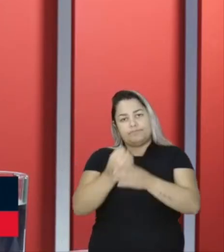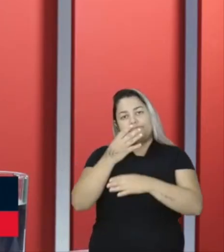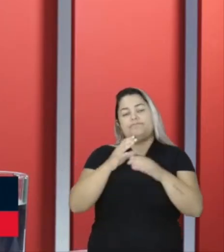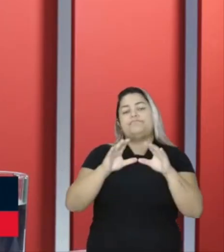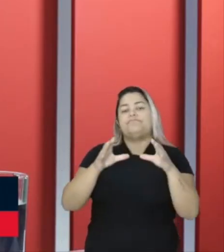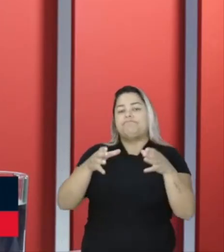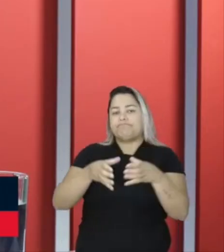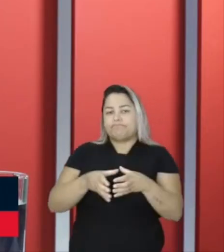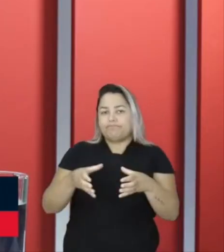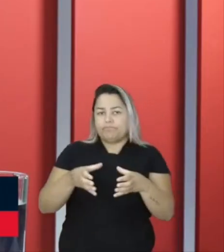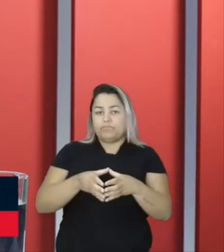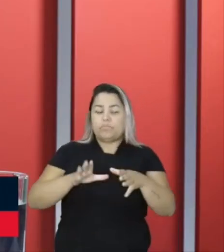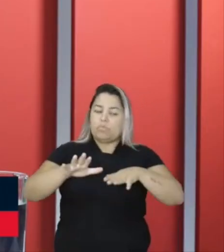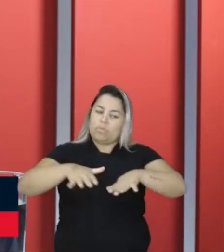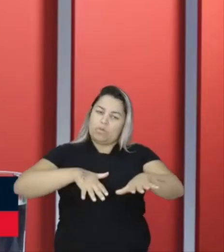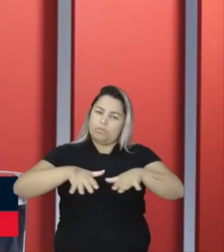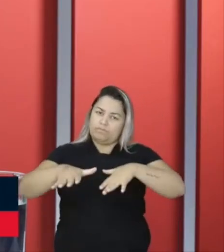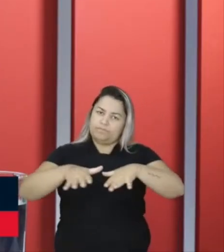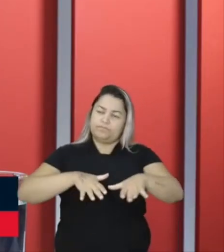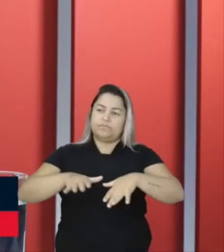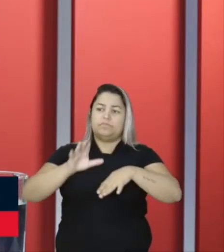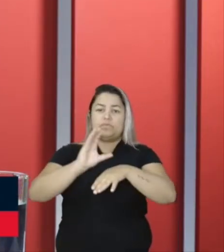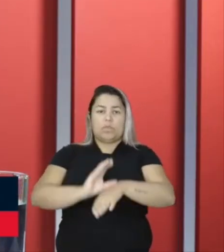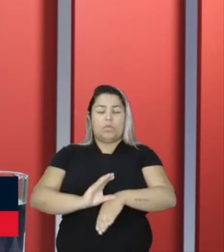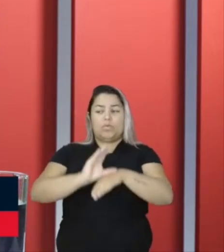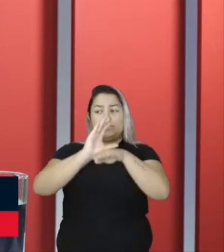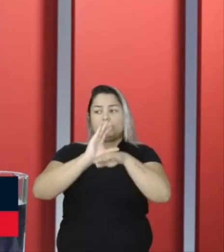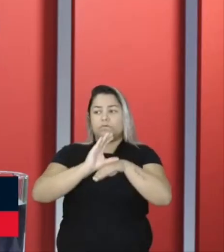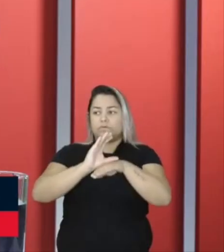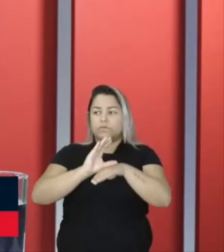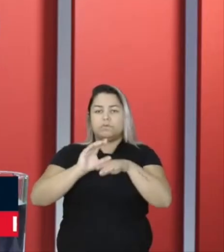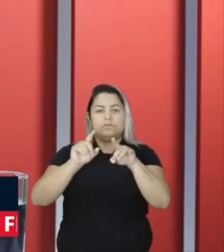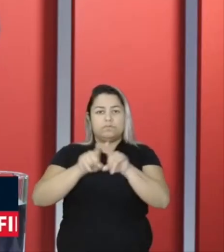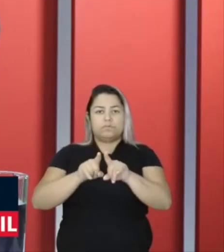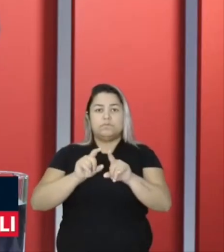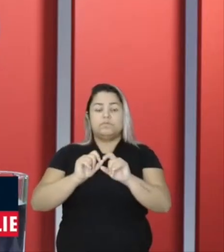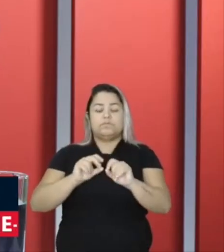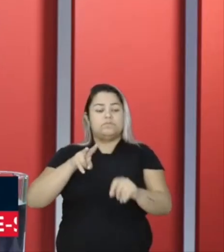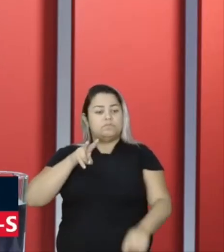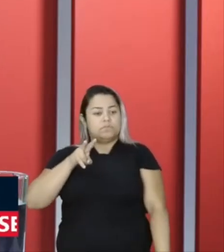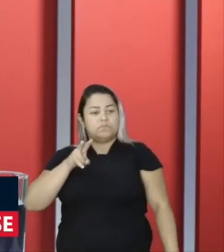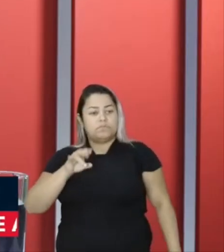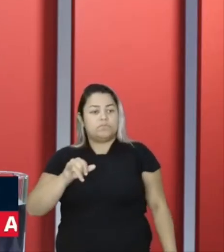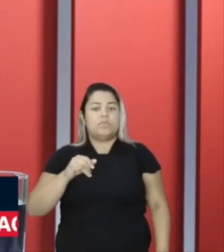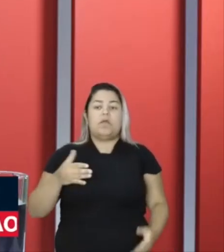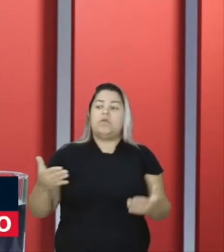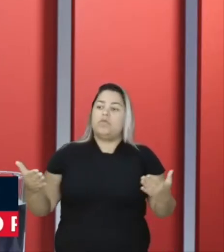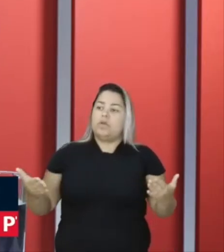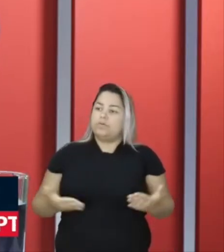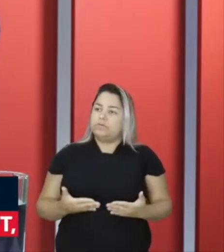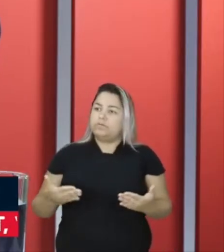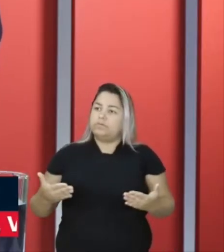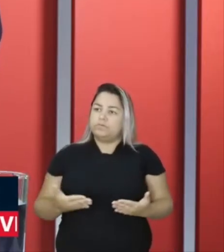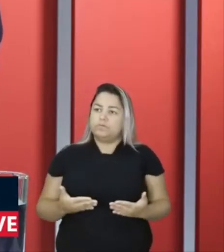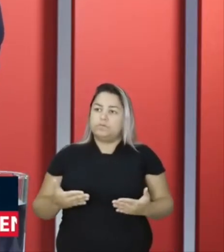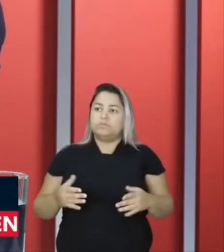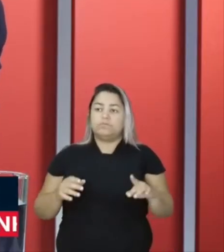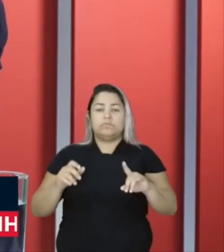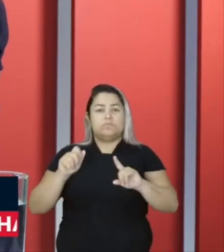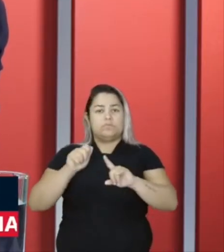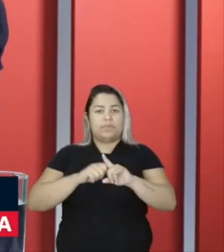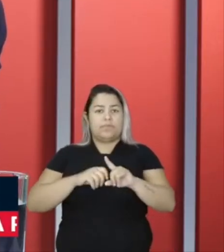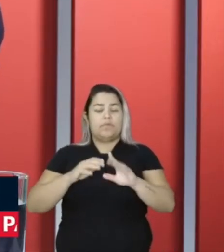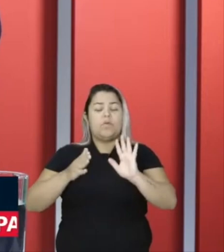de movimentos e conselhos que vão elaborar agora, nesse trimestre, propostas